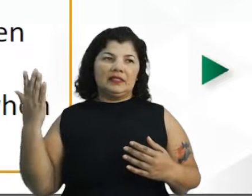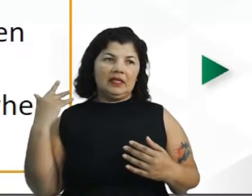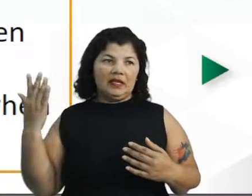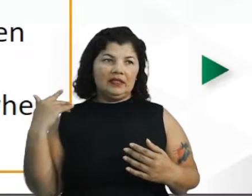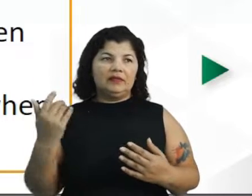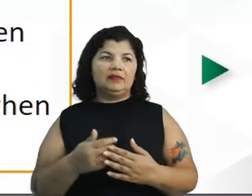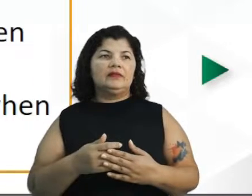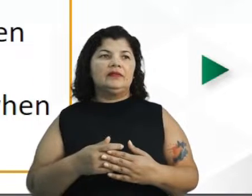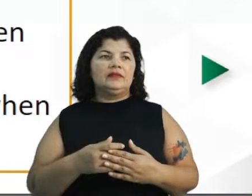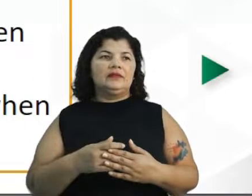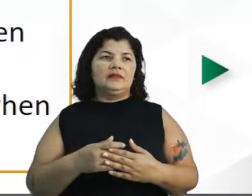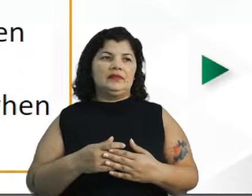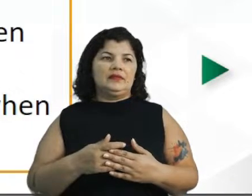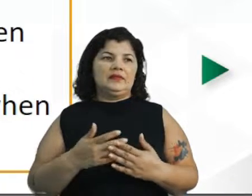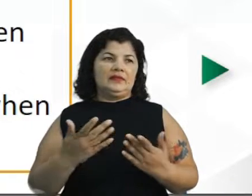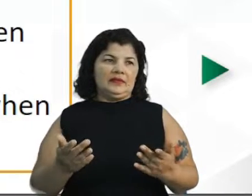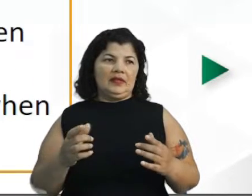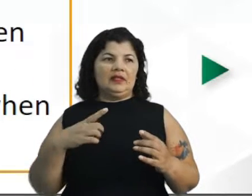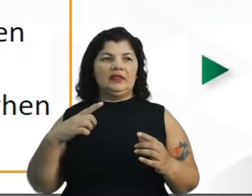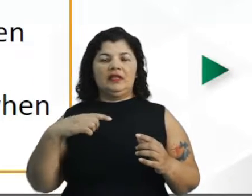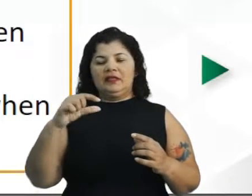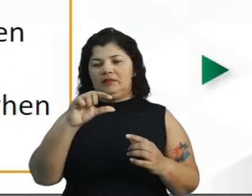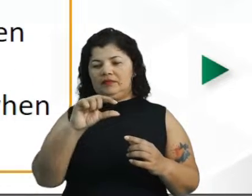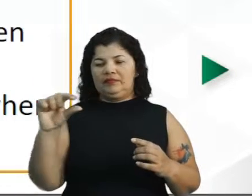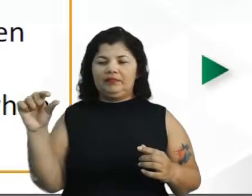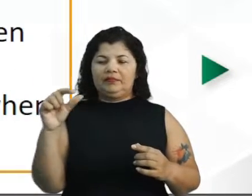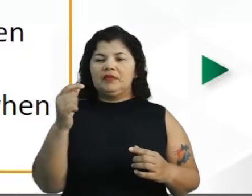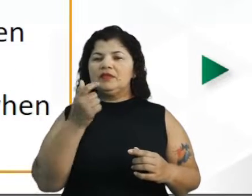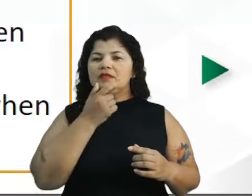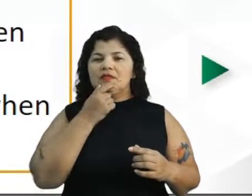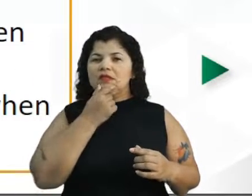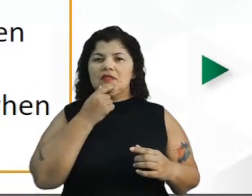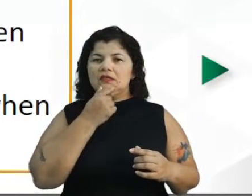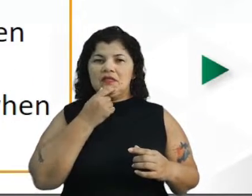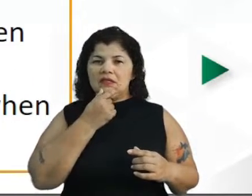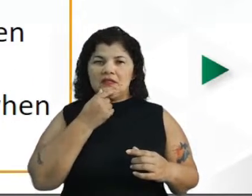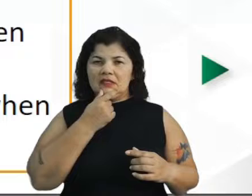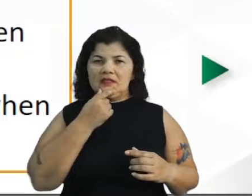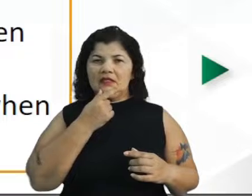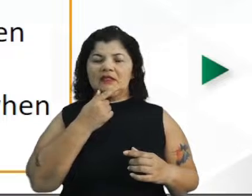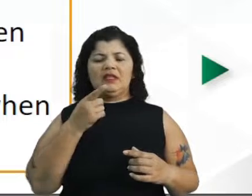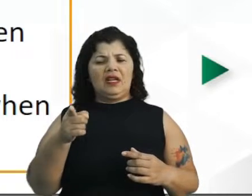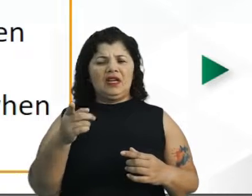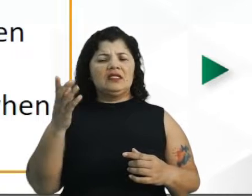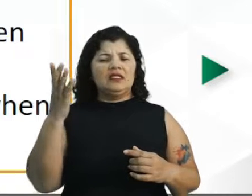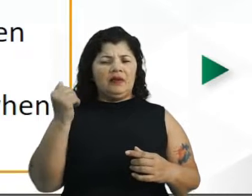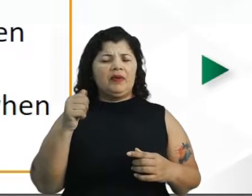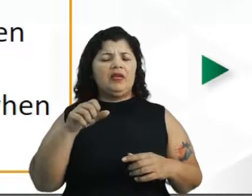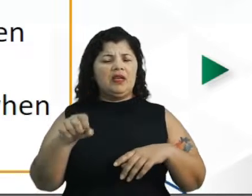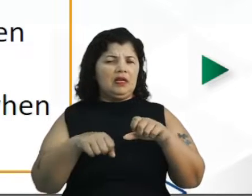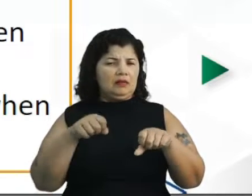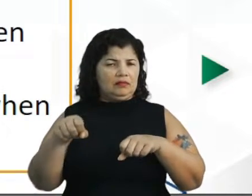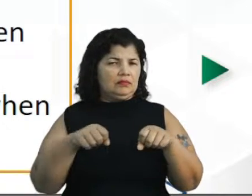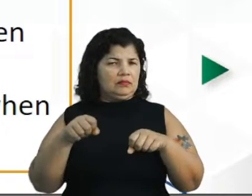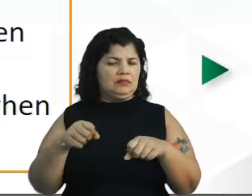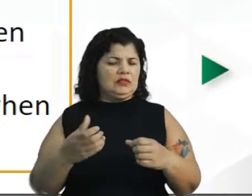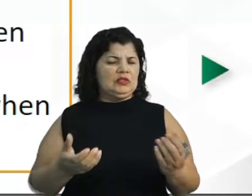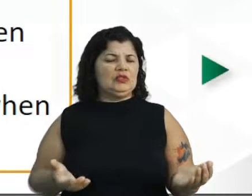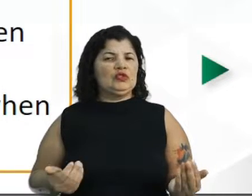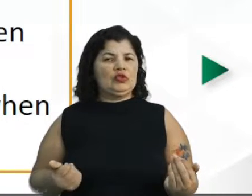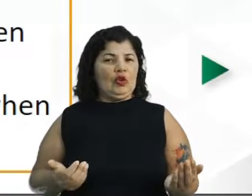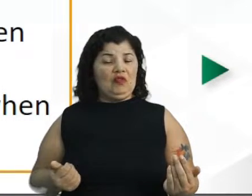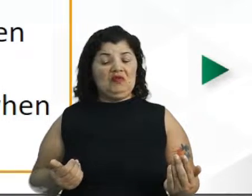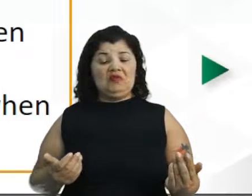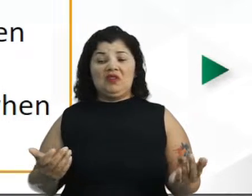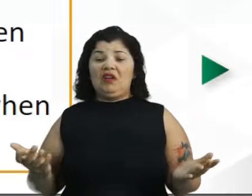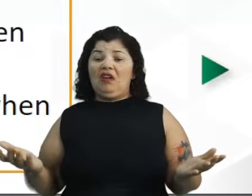gente tem aí, ó, she could ride a bike when she was young. Ela ela sabia andar de bicicleta quando era jovem, de